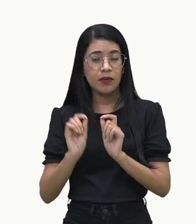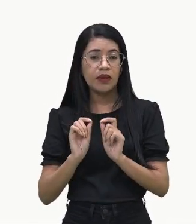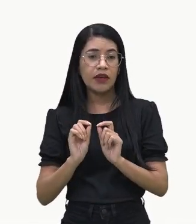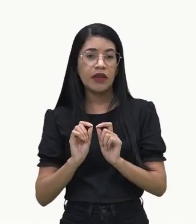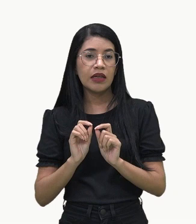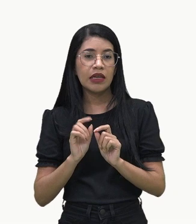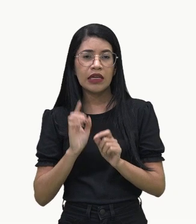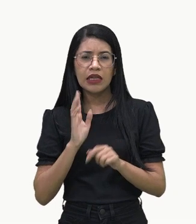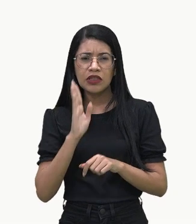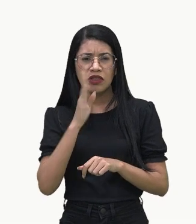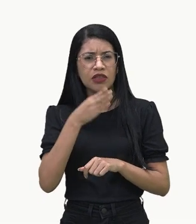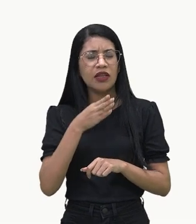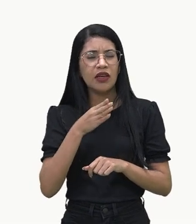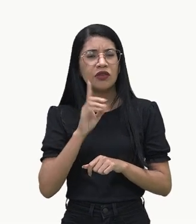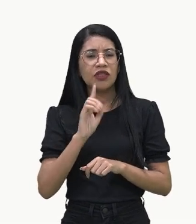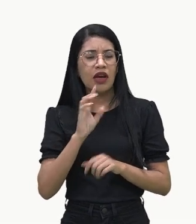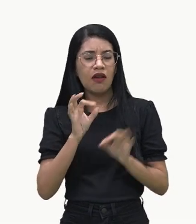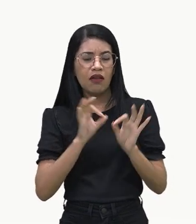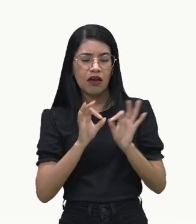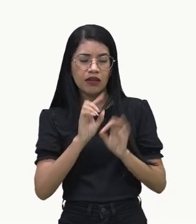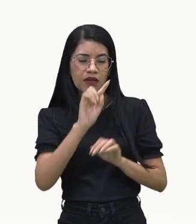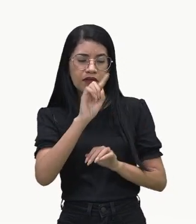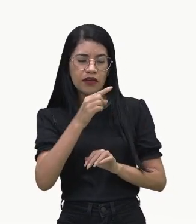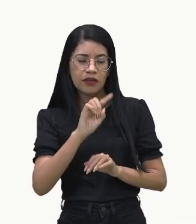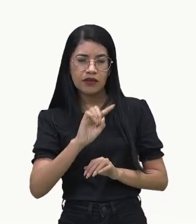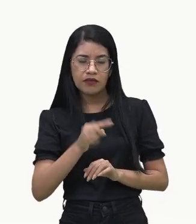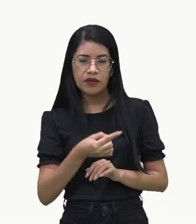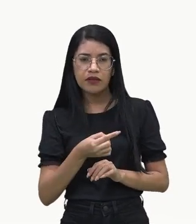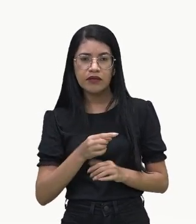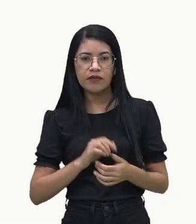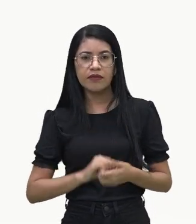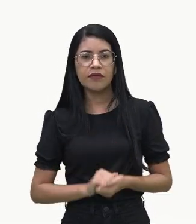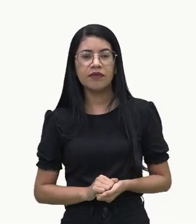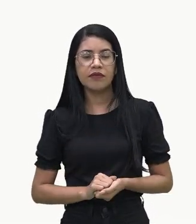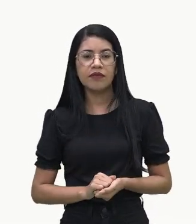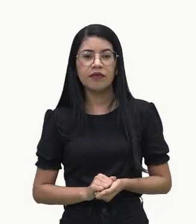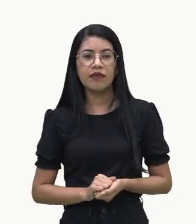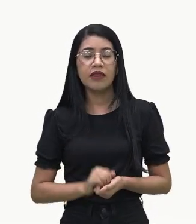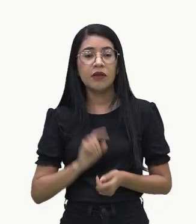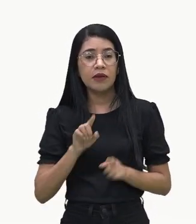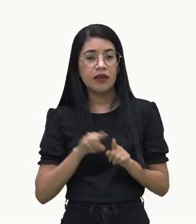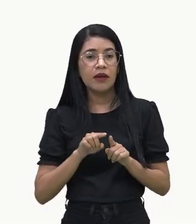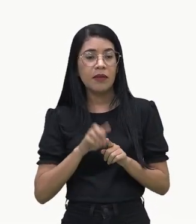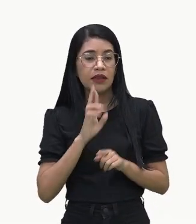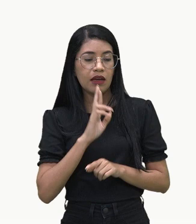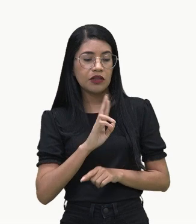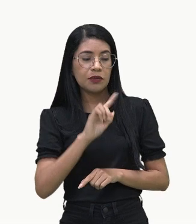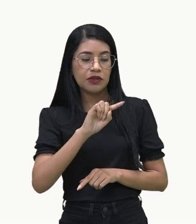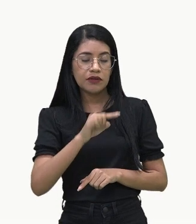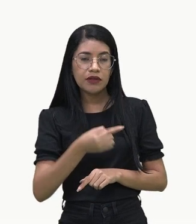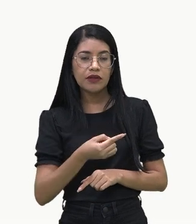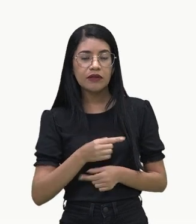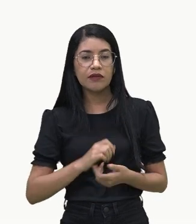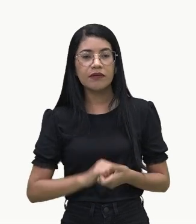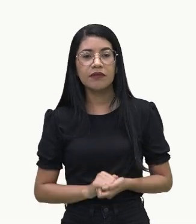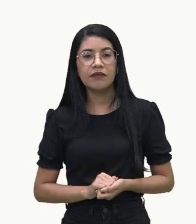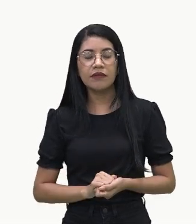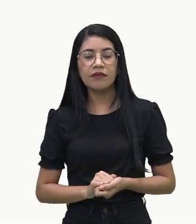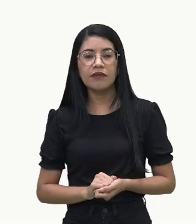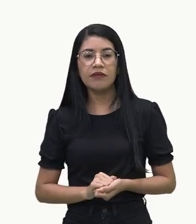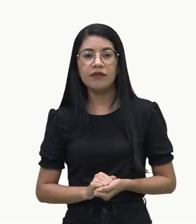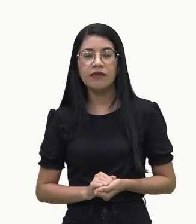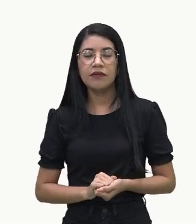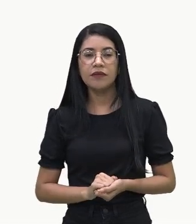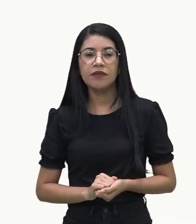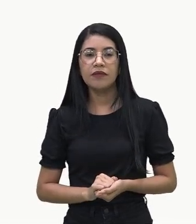intuitivamente, automaticamente, a gente coloca vírgula embaixo de vírgula? Então, você vem aqui e já coloca no resultado. Agora sim,